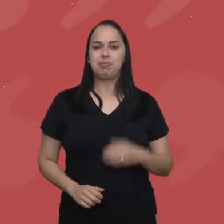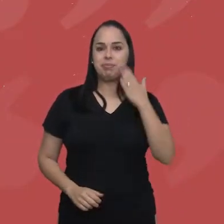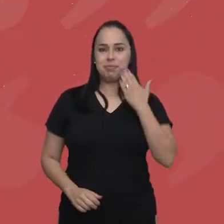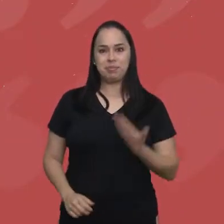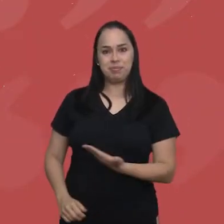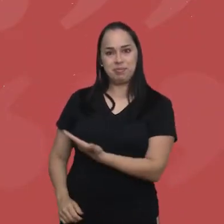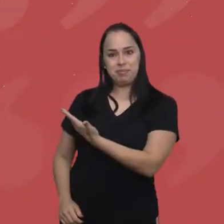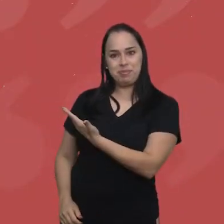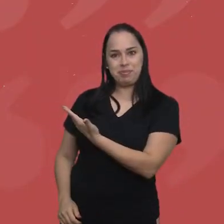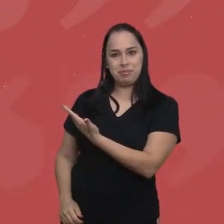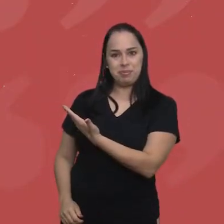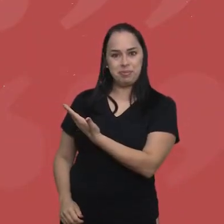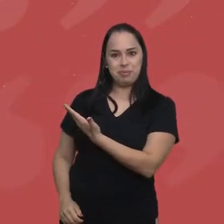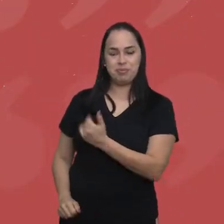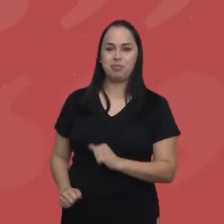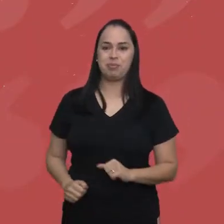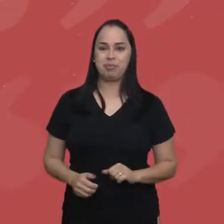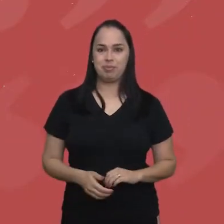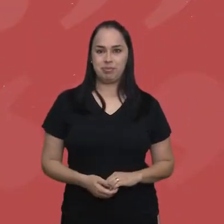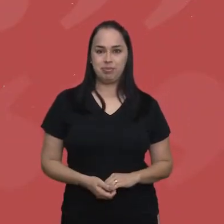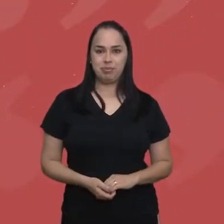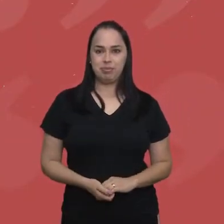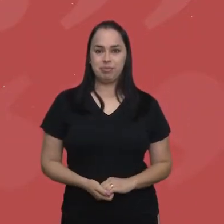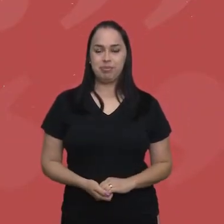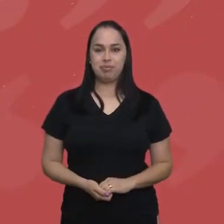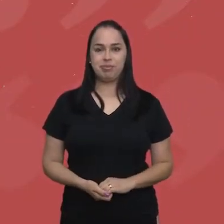que vem a ser arte sacra?